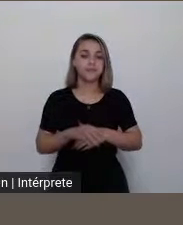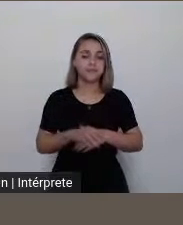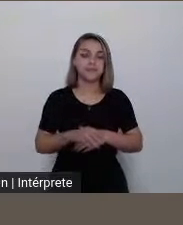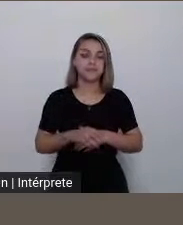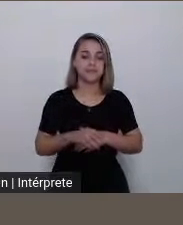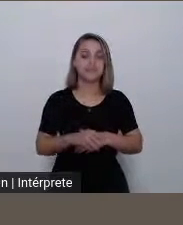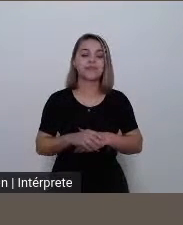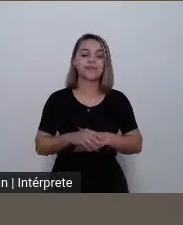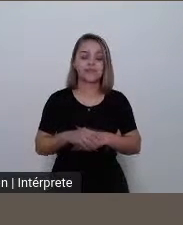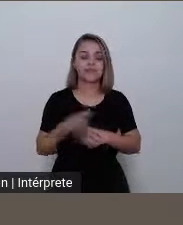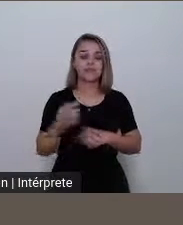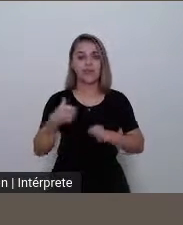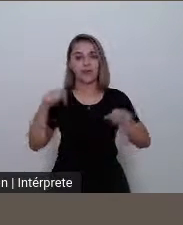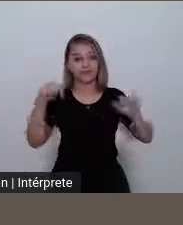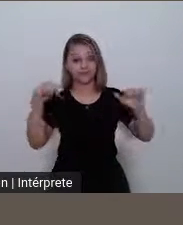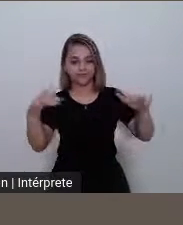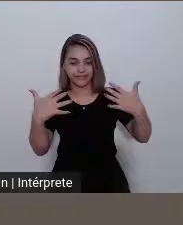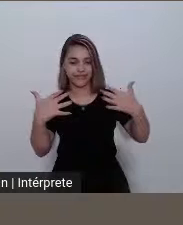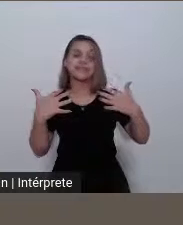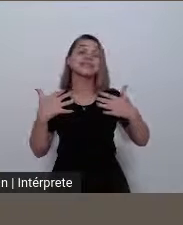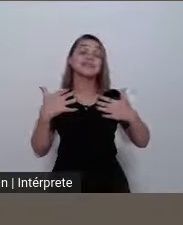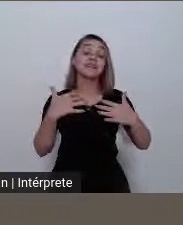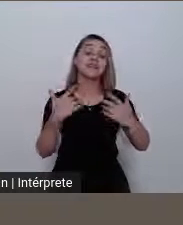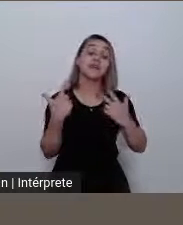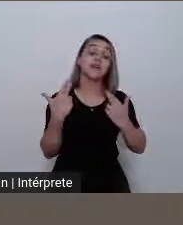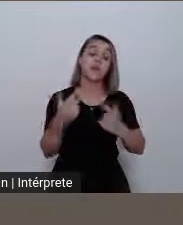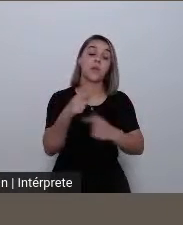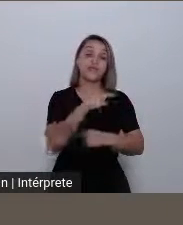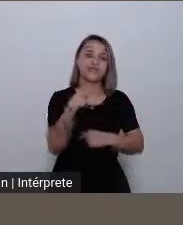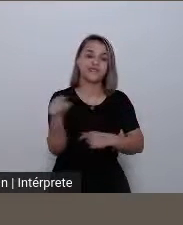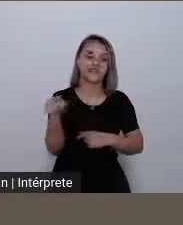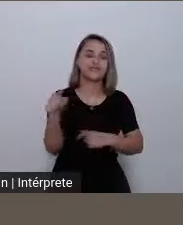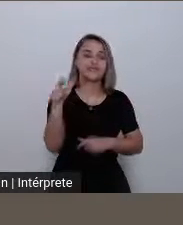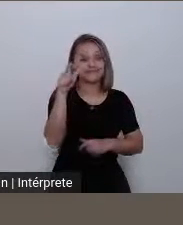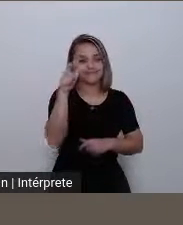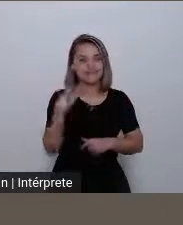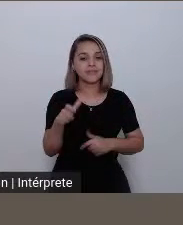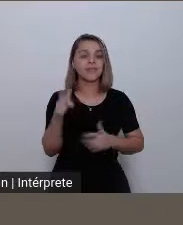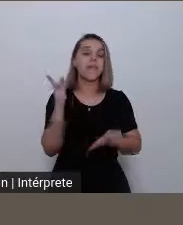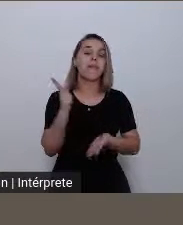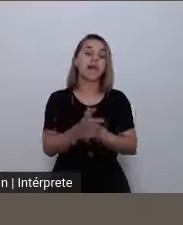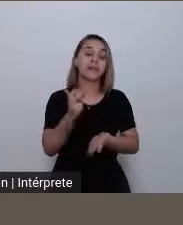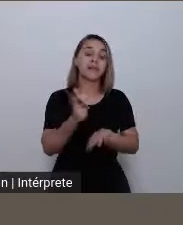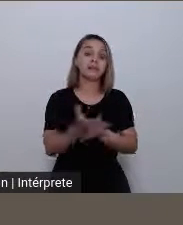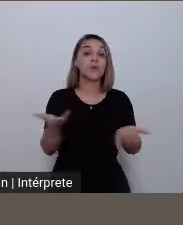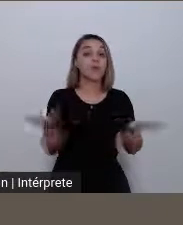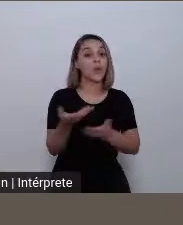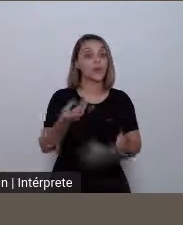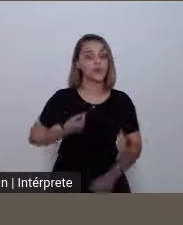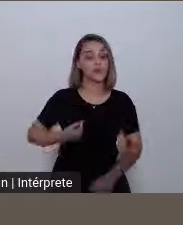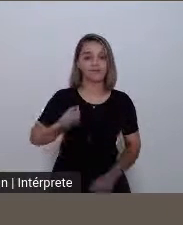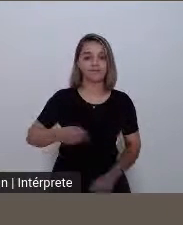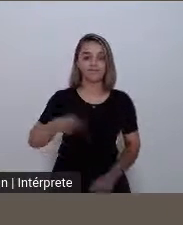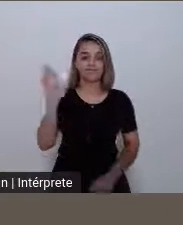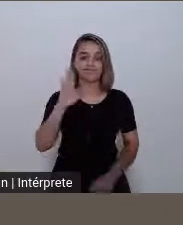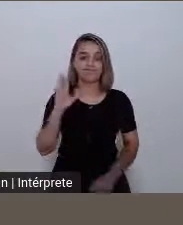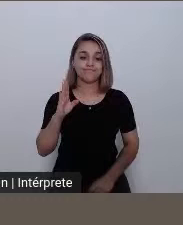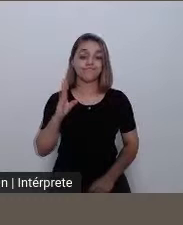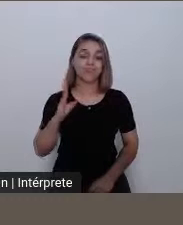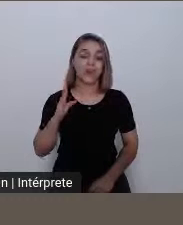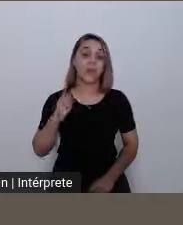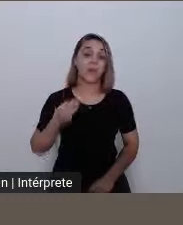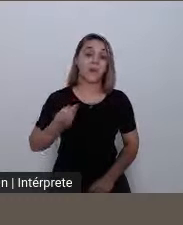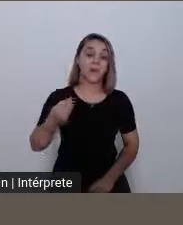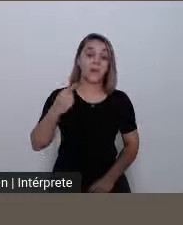público, com muito interesse. E hoje eu tenho aqui também a honra e a alegria de participar deste lado da